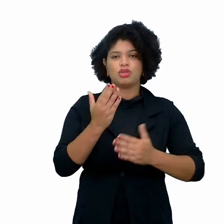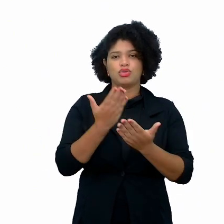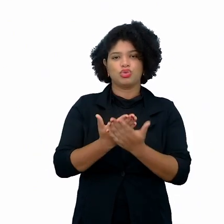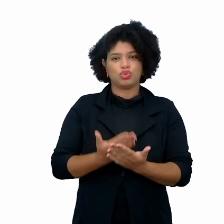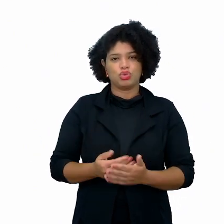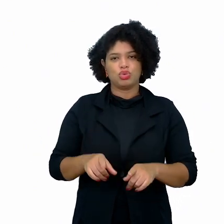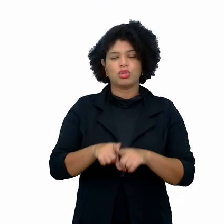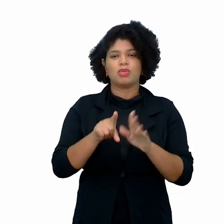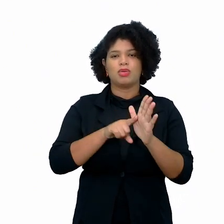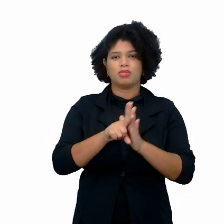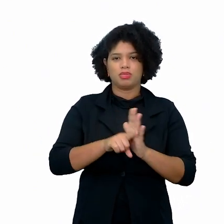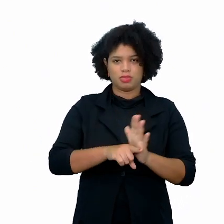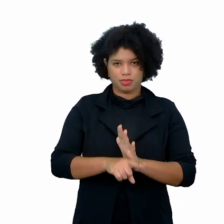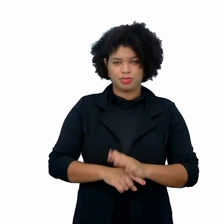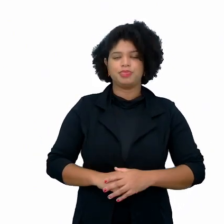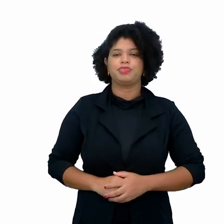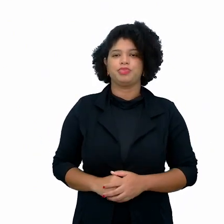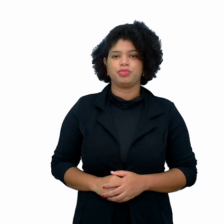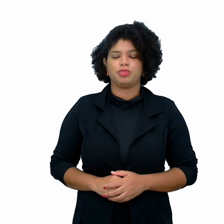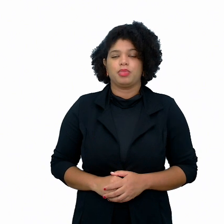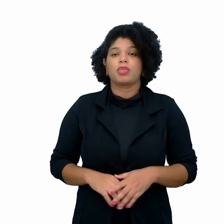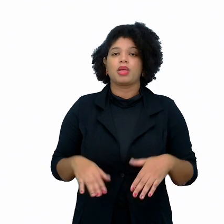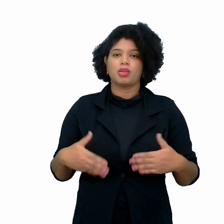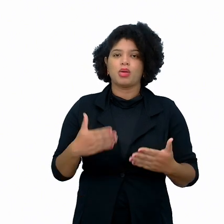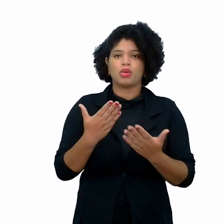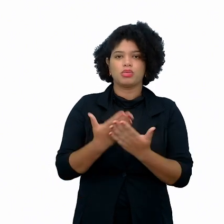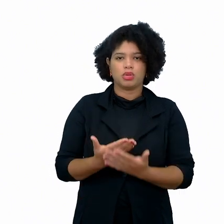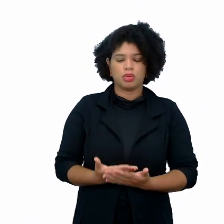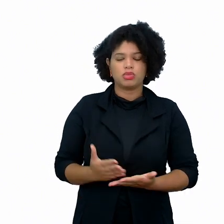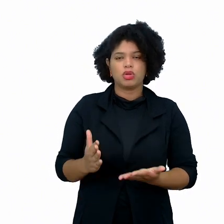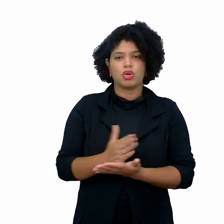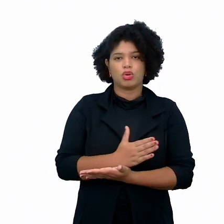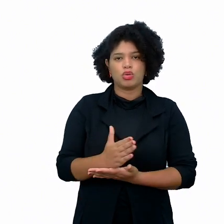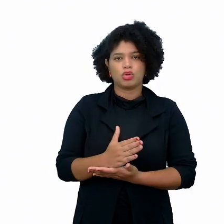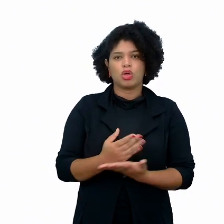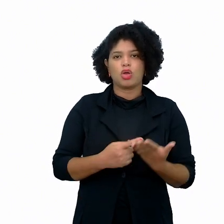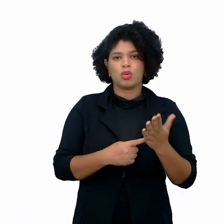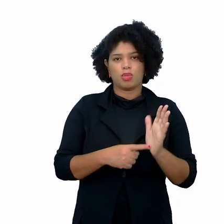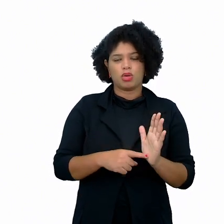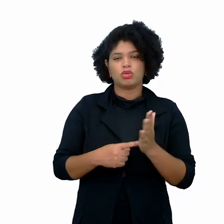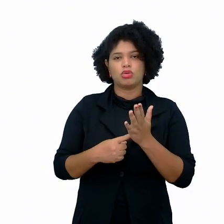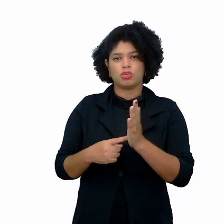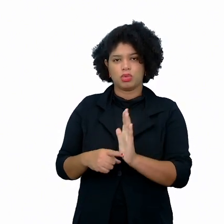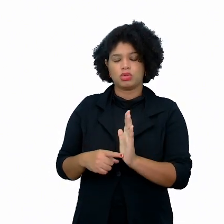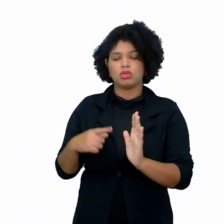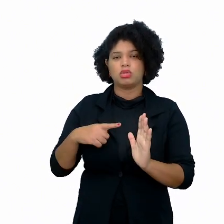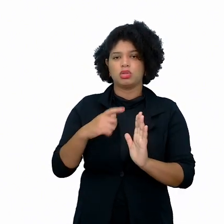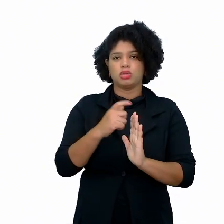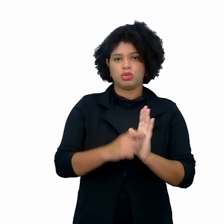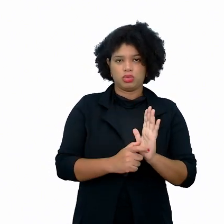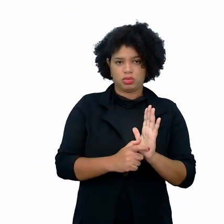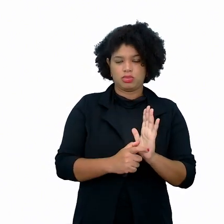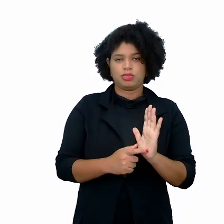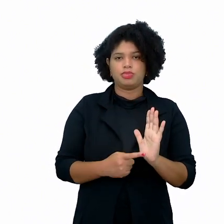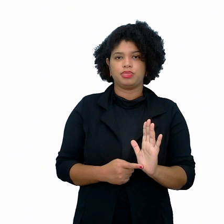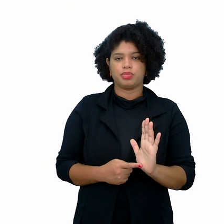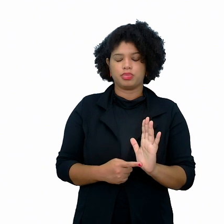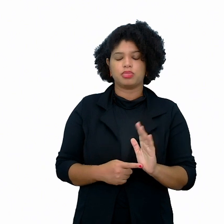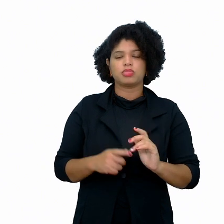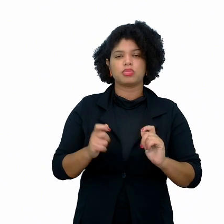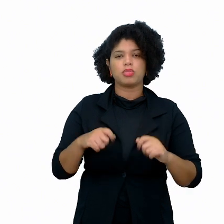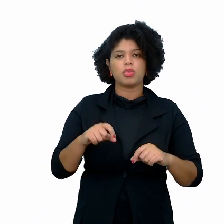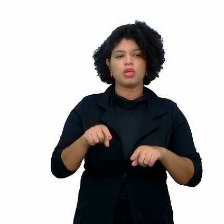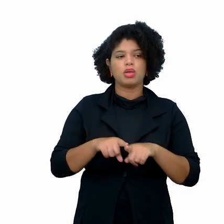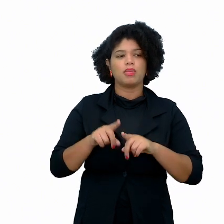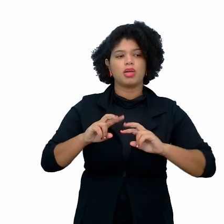e de pesquisa. Nesta aula, além de apresentar a ficha técnica, também